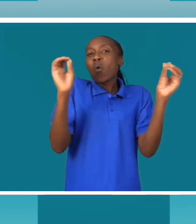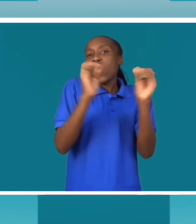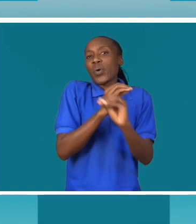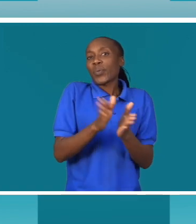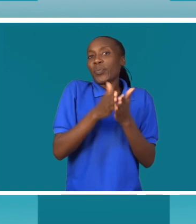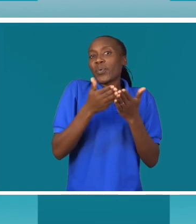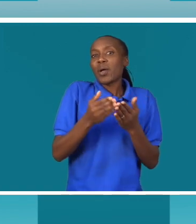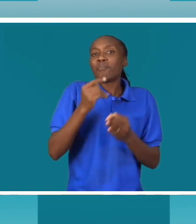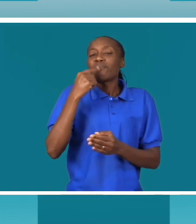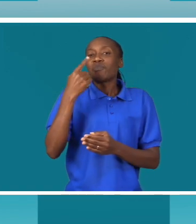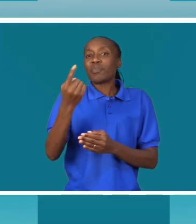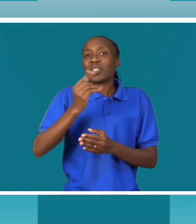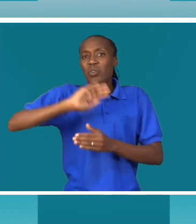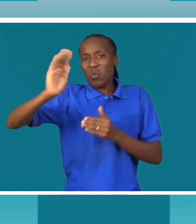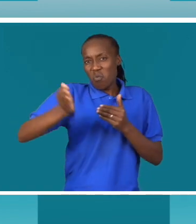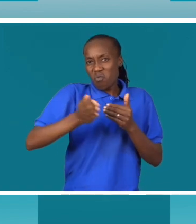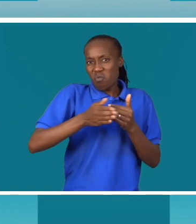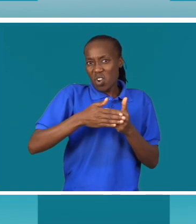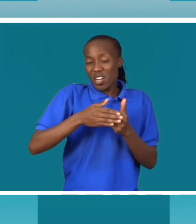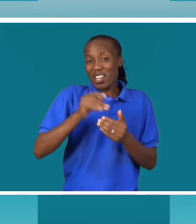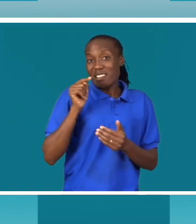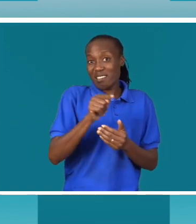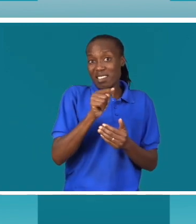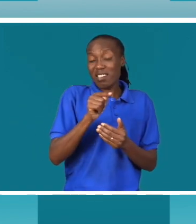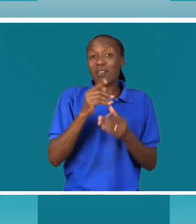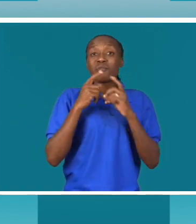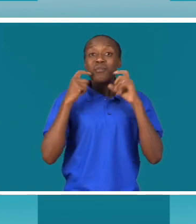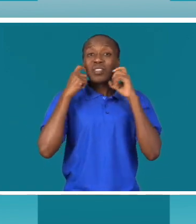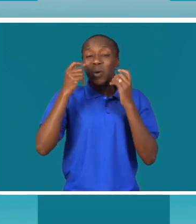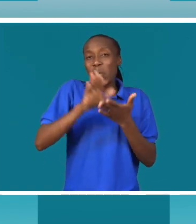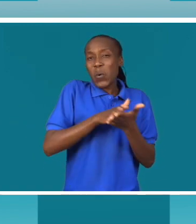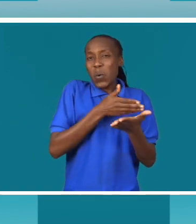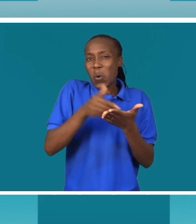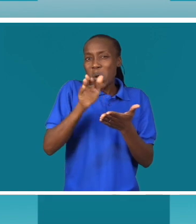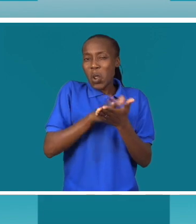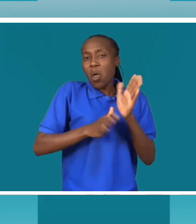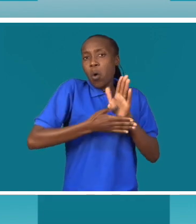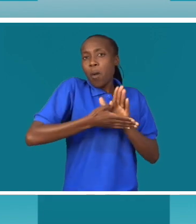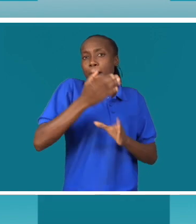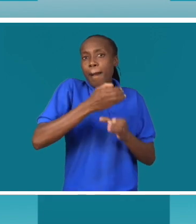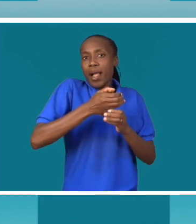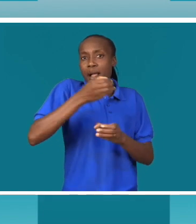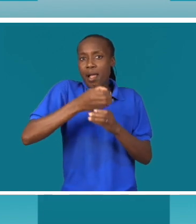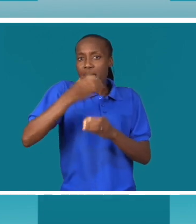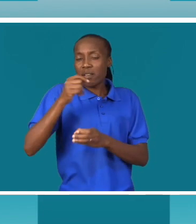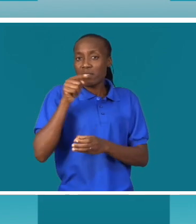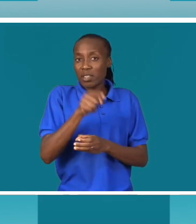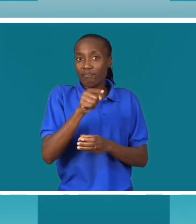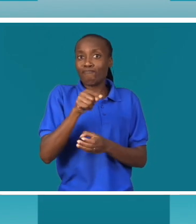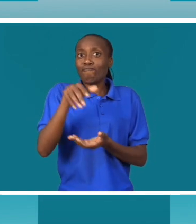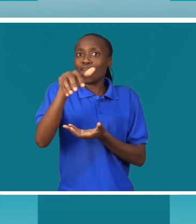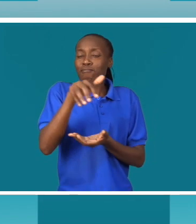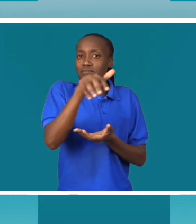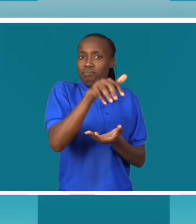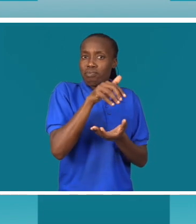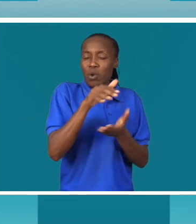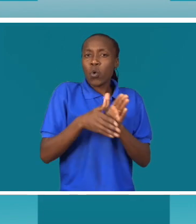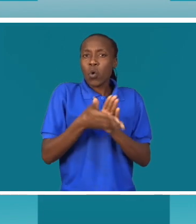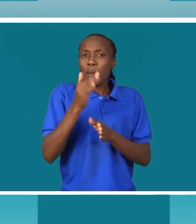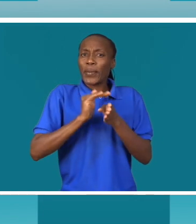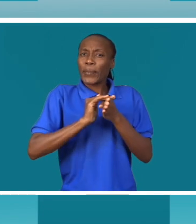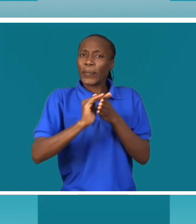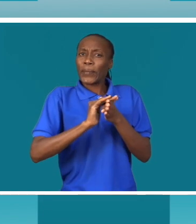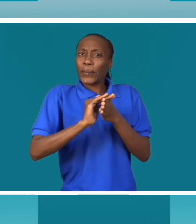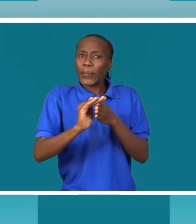quando eu trouxe sacola cortamos as garrafas lhe chamo las aplicamos a